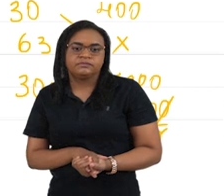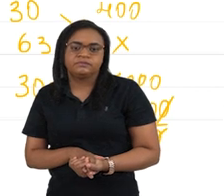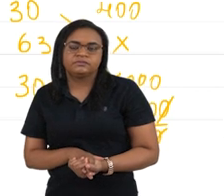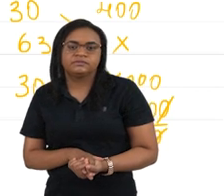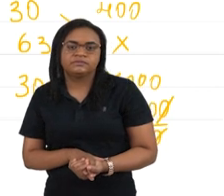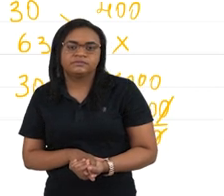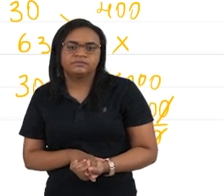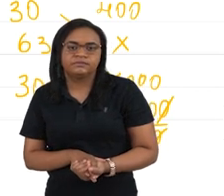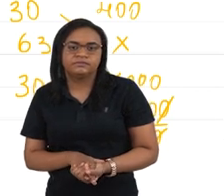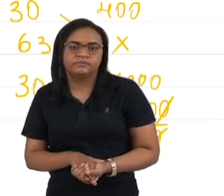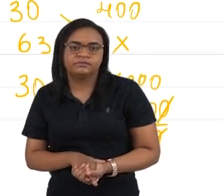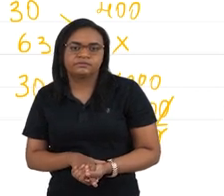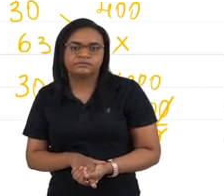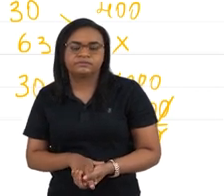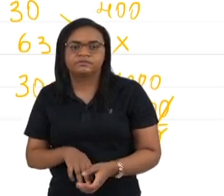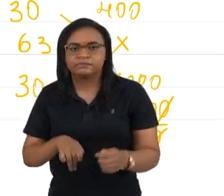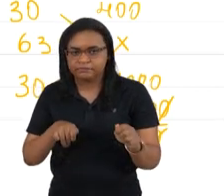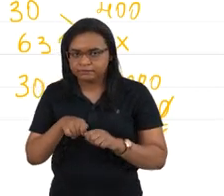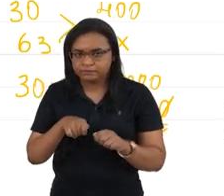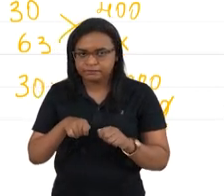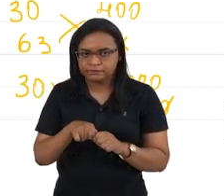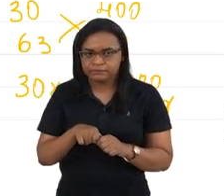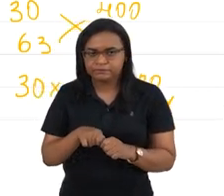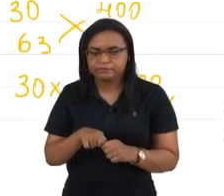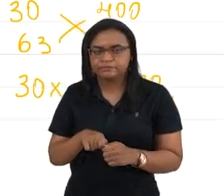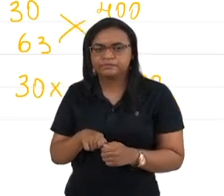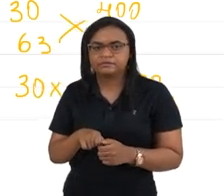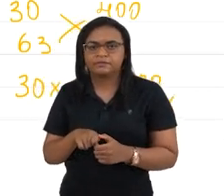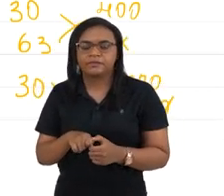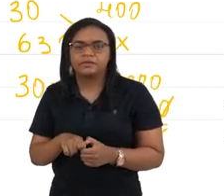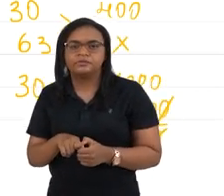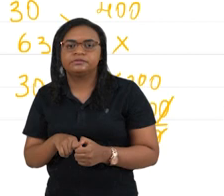Então, aqui é o seguinte, nós fazemos assim, ó.